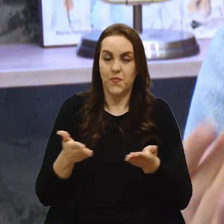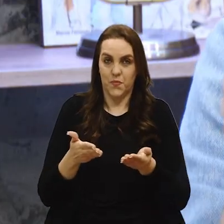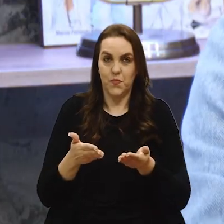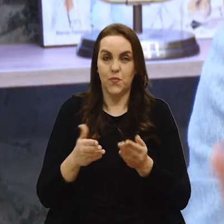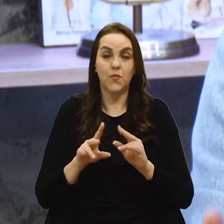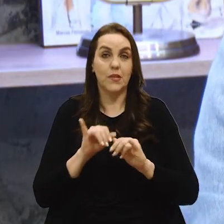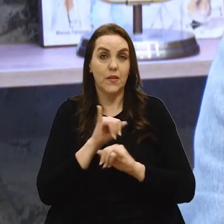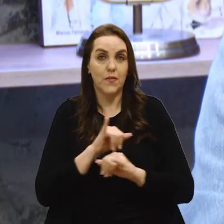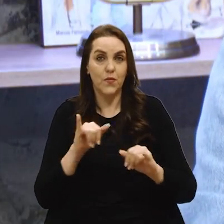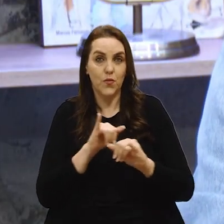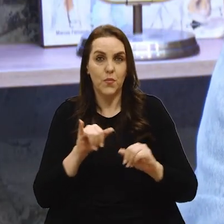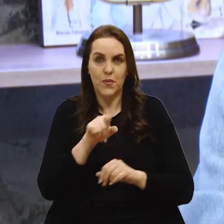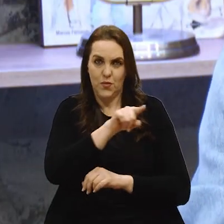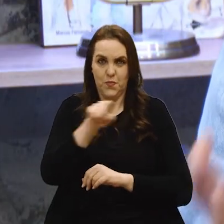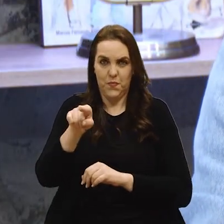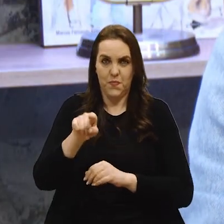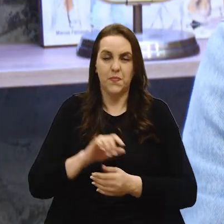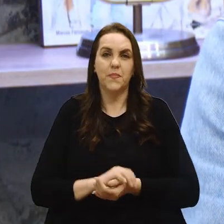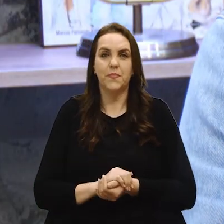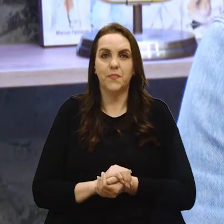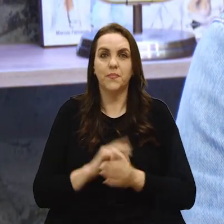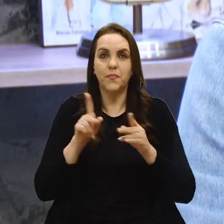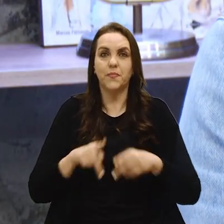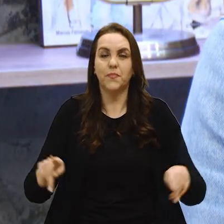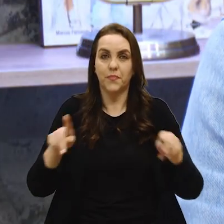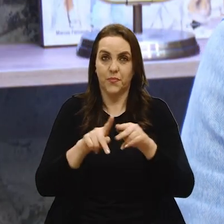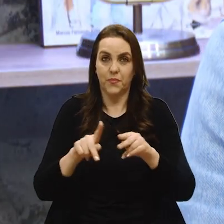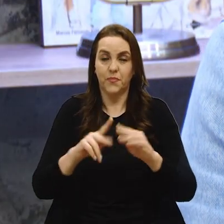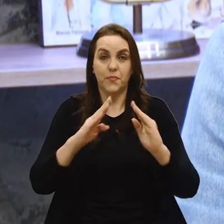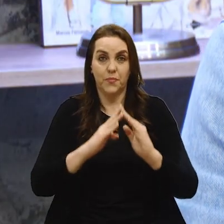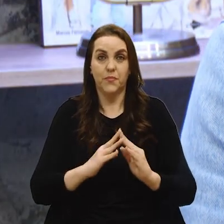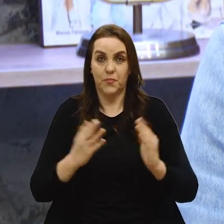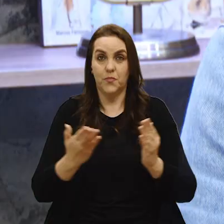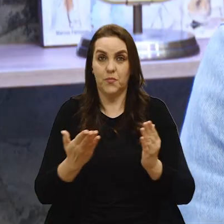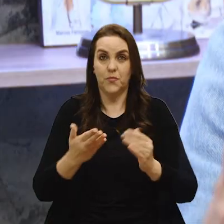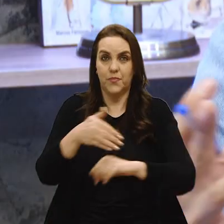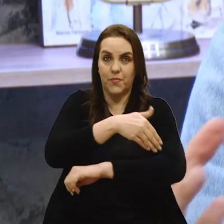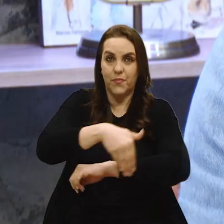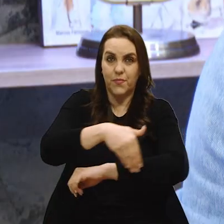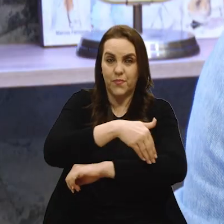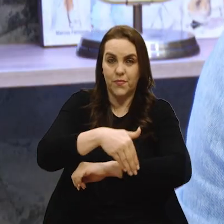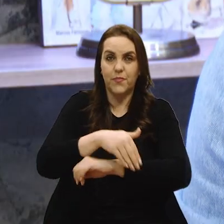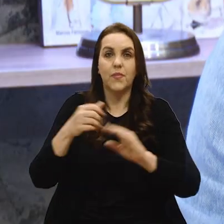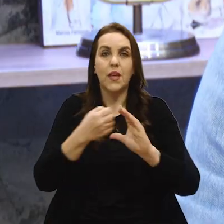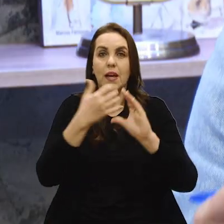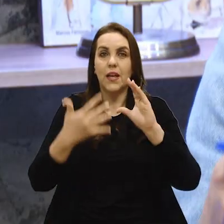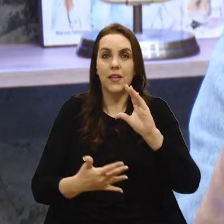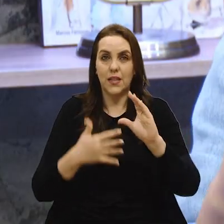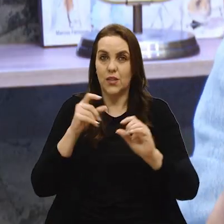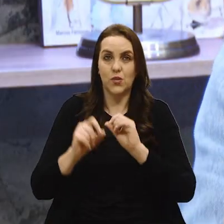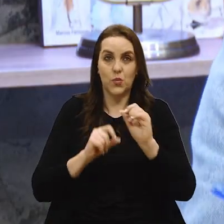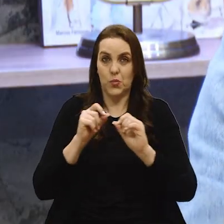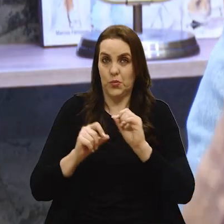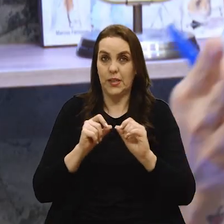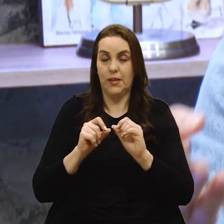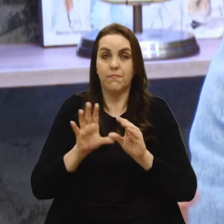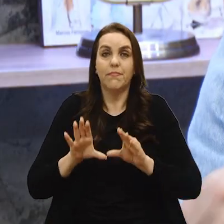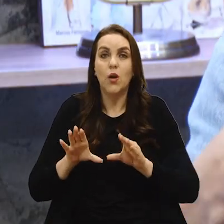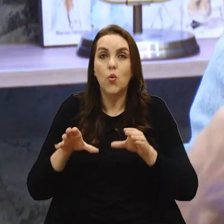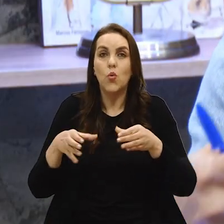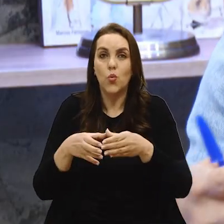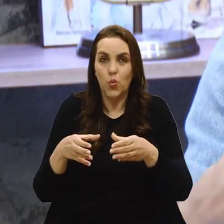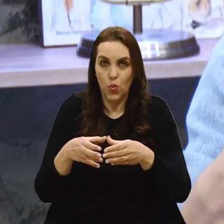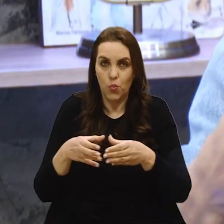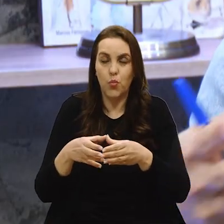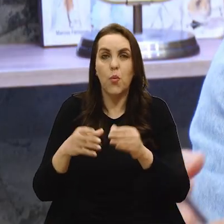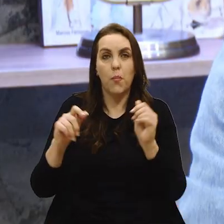hoje, eu trago algumas informações para vocês. A população em situação de rua, ela é caracterizada é